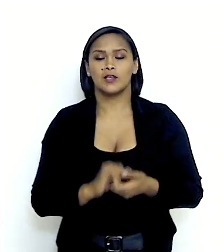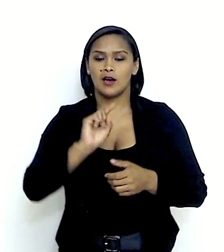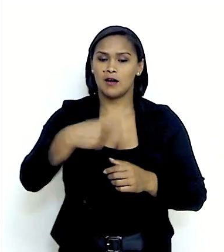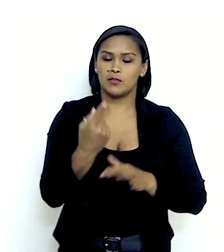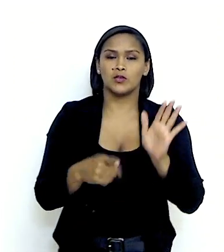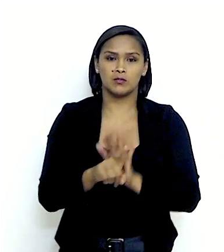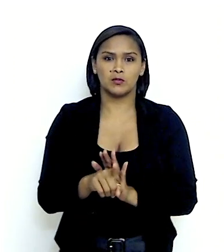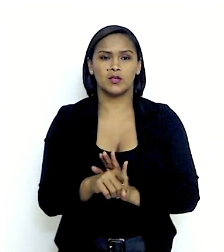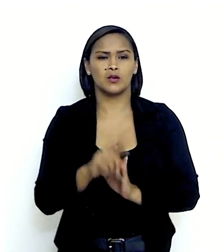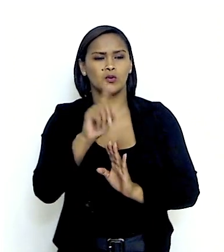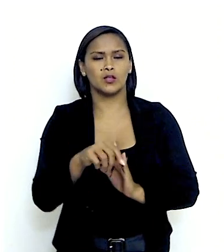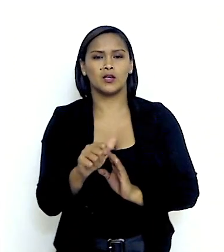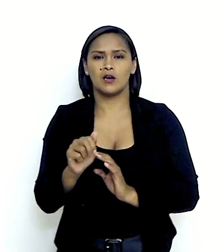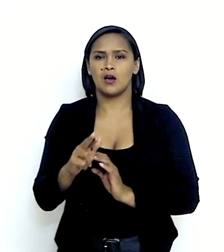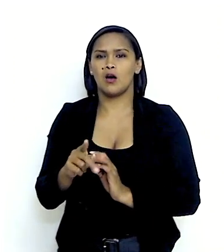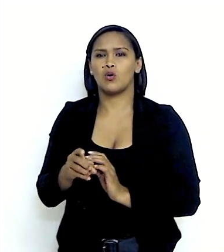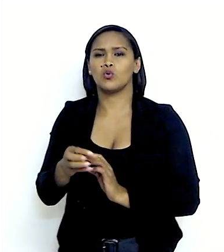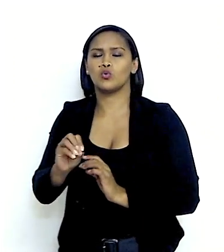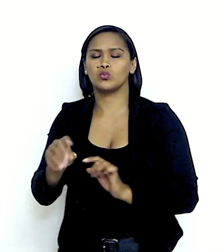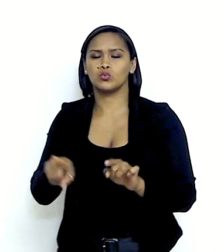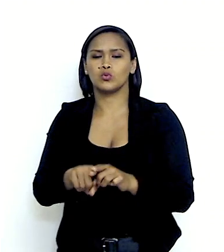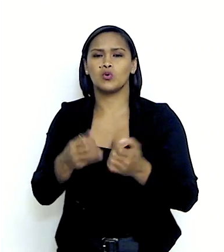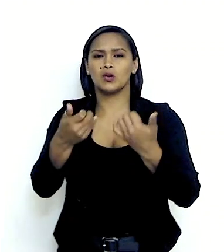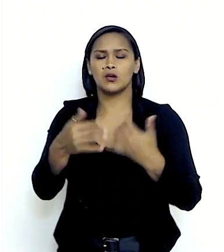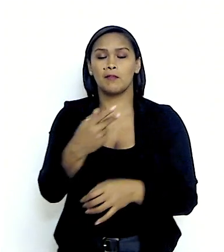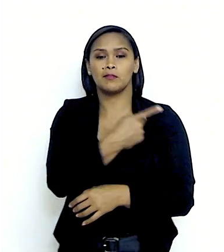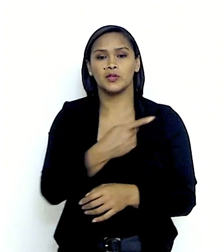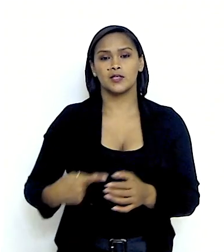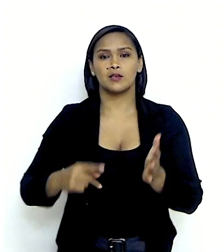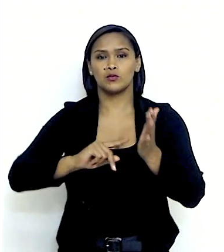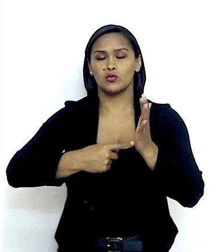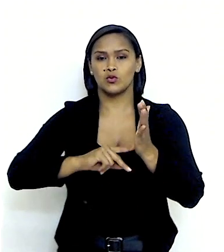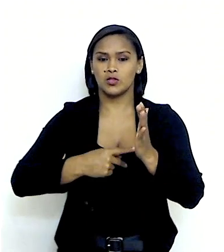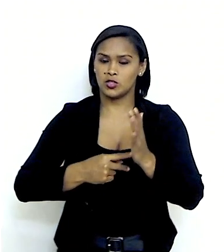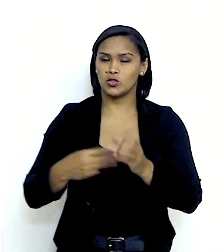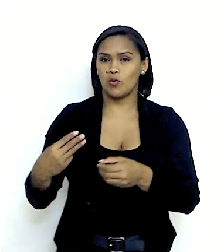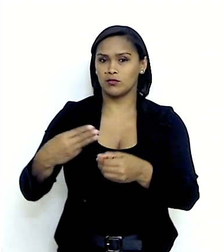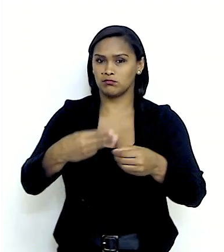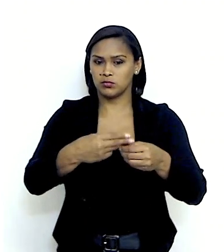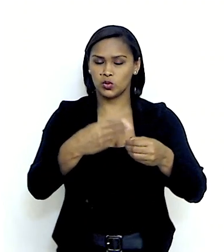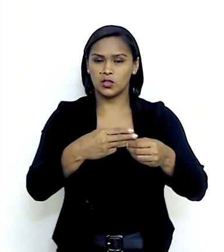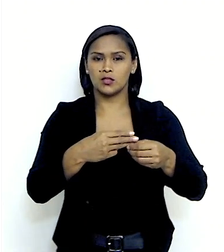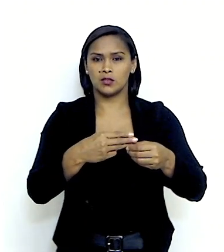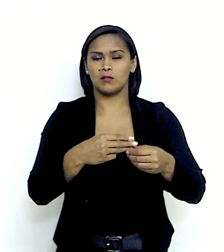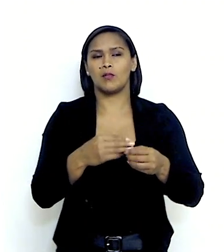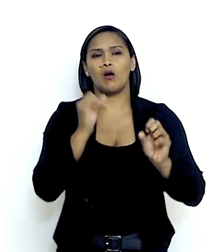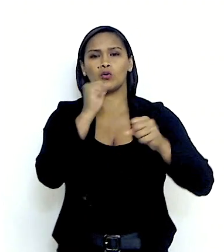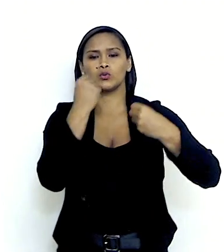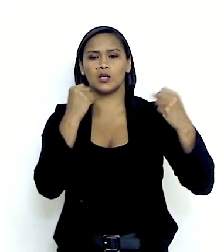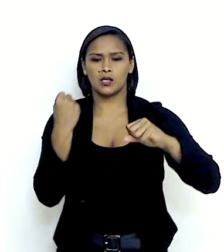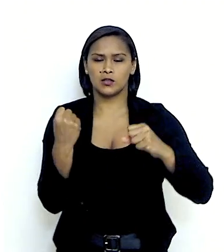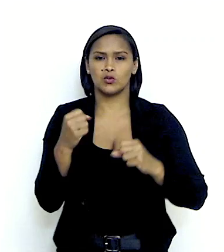A seguinte pergunta é de Áureo Calçado Barbosa, presidente do Sindicato Intermunicipal das